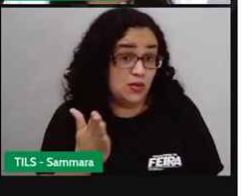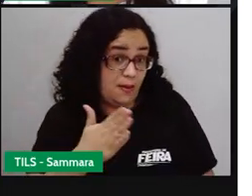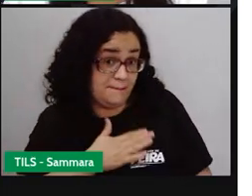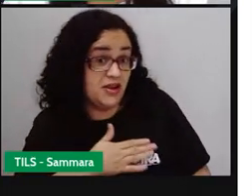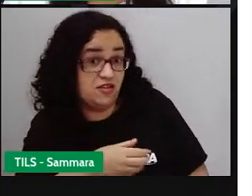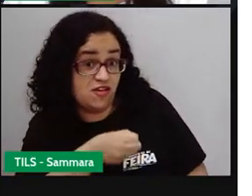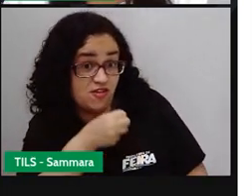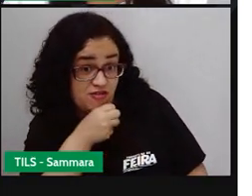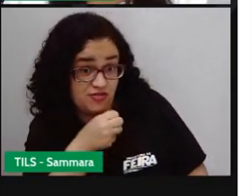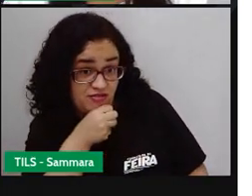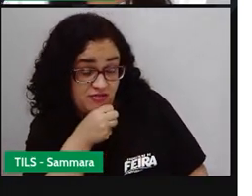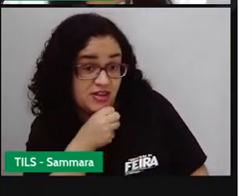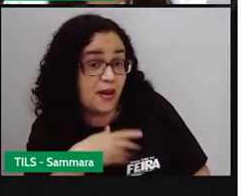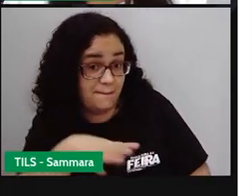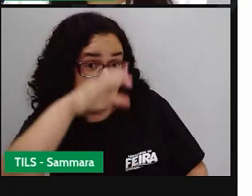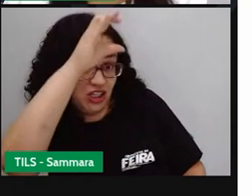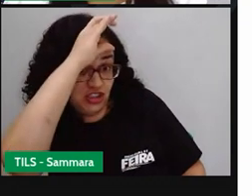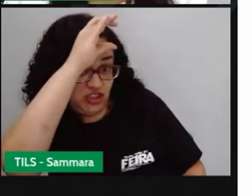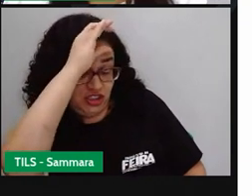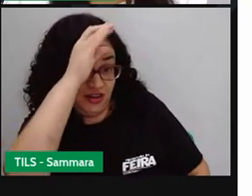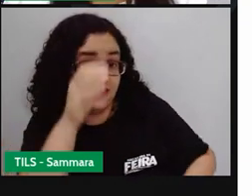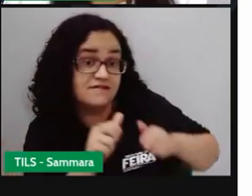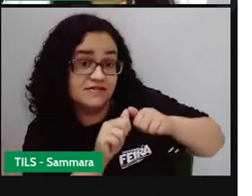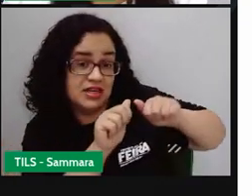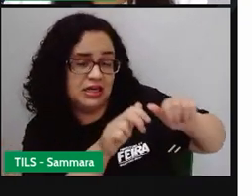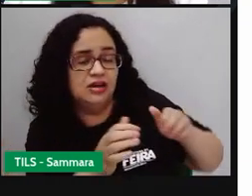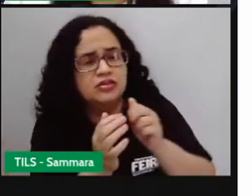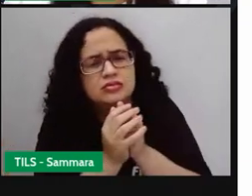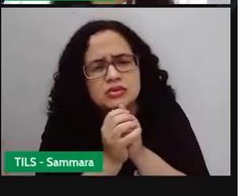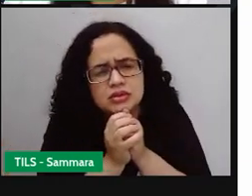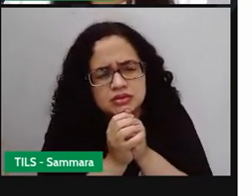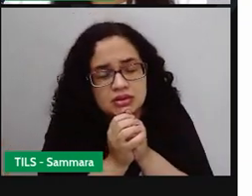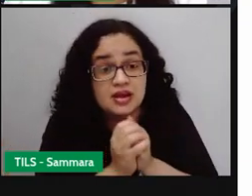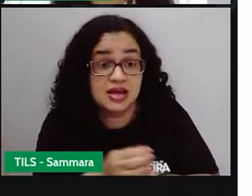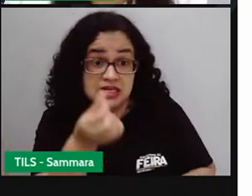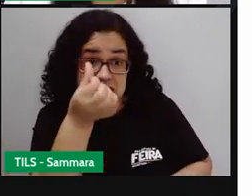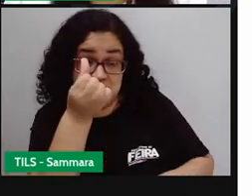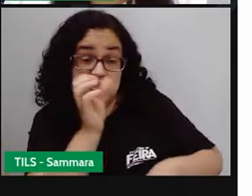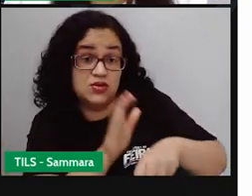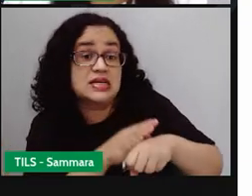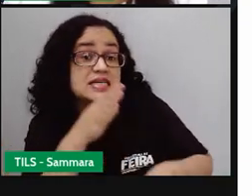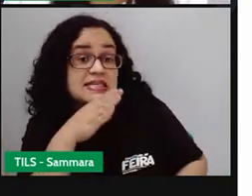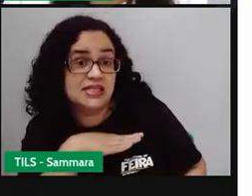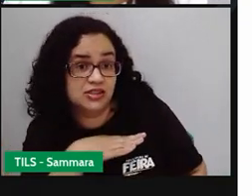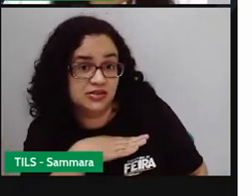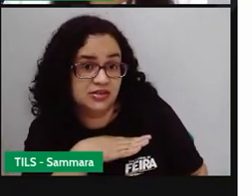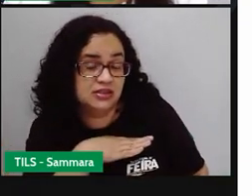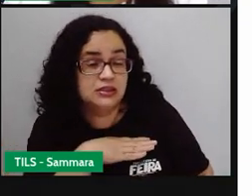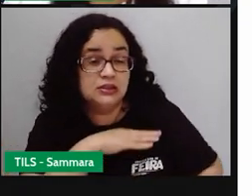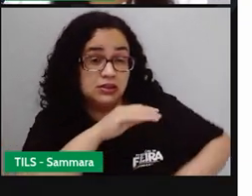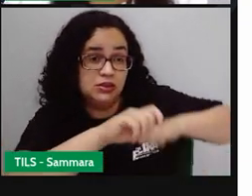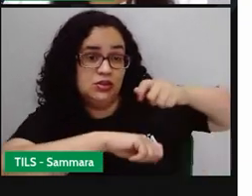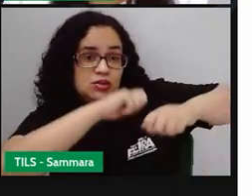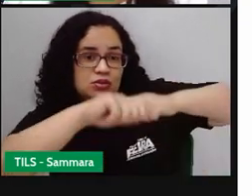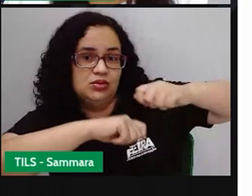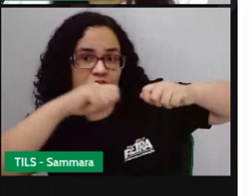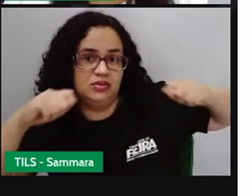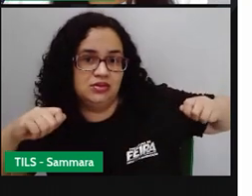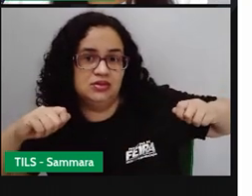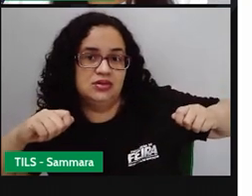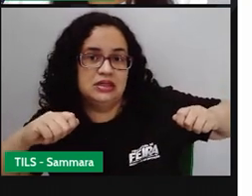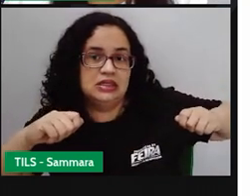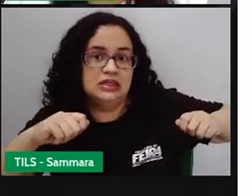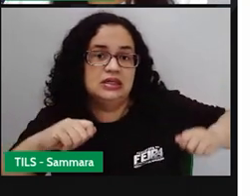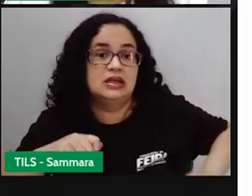Enquanto minha avó e minha tia ficavam rezando às seis horas, eu amarrei um